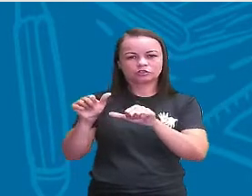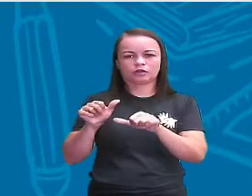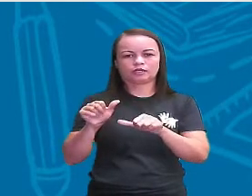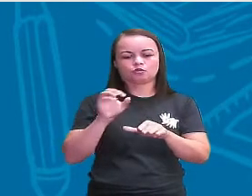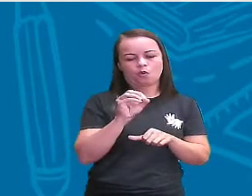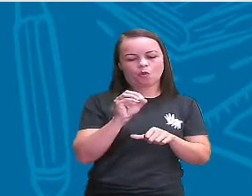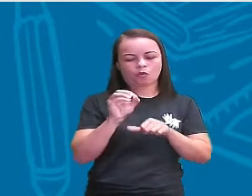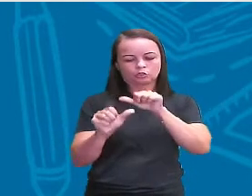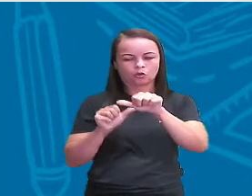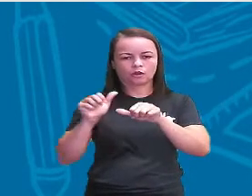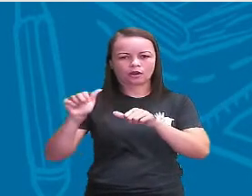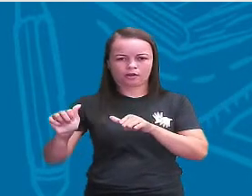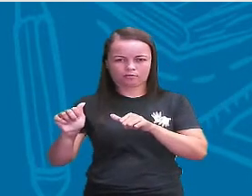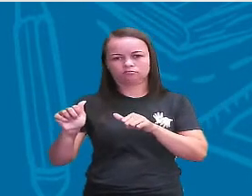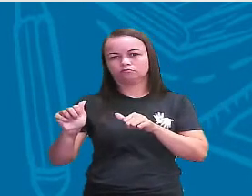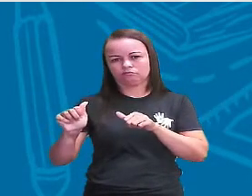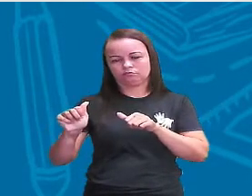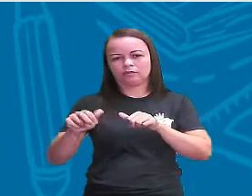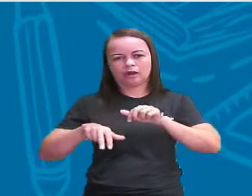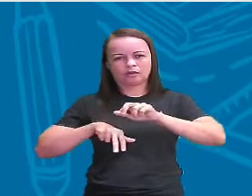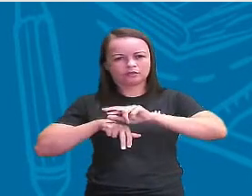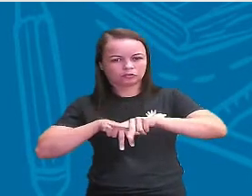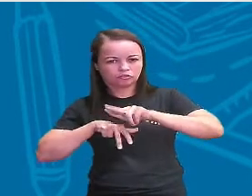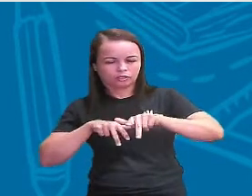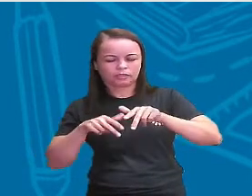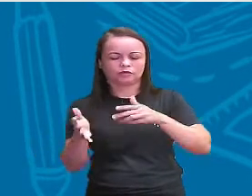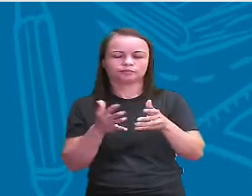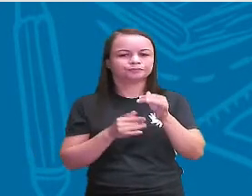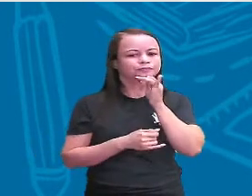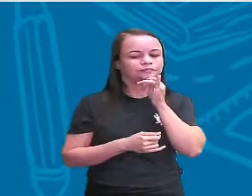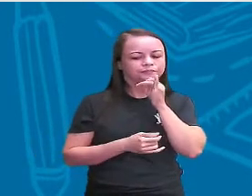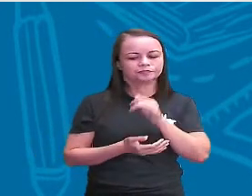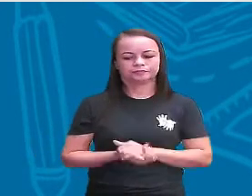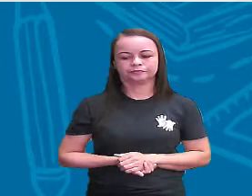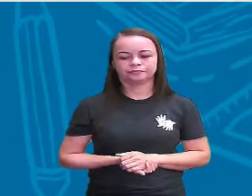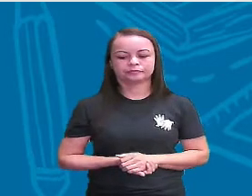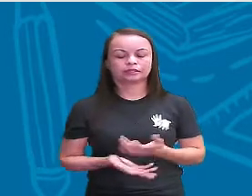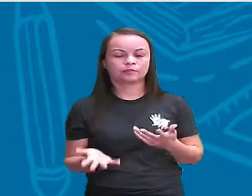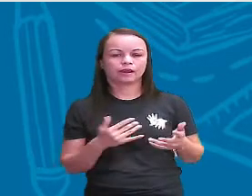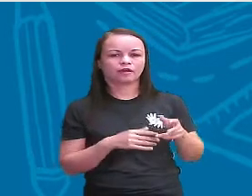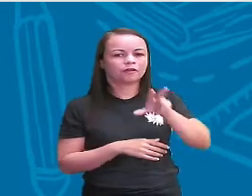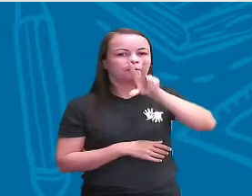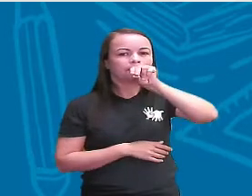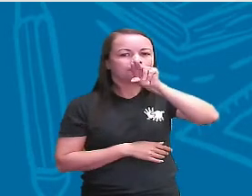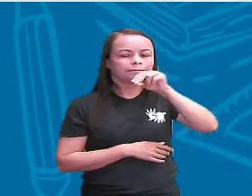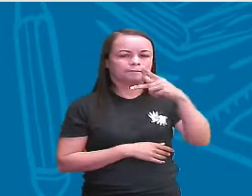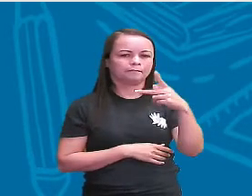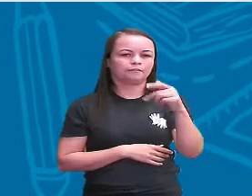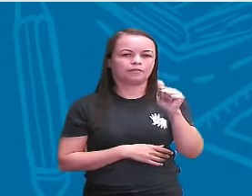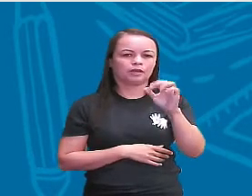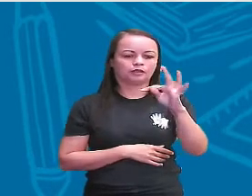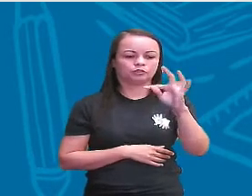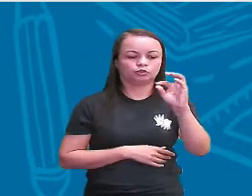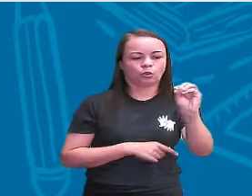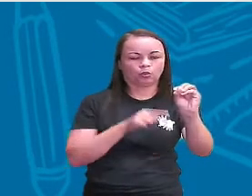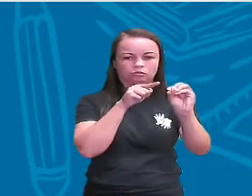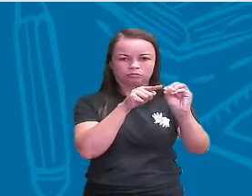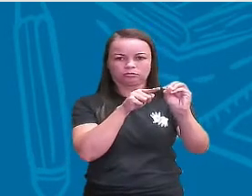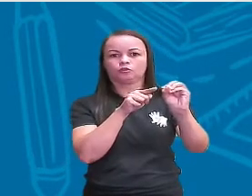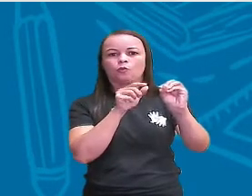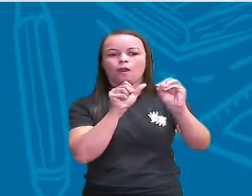pelo A para determinar o gênero. Por exemplo, na palavra pato, terminou com a letrinha